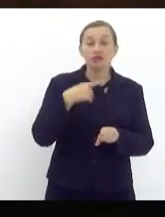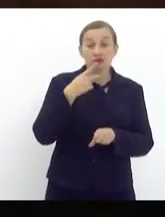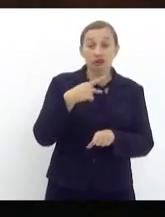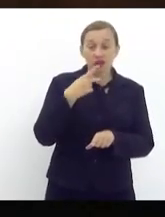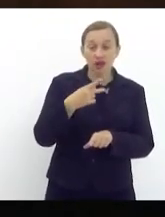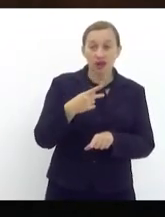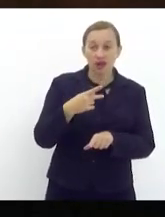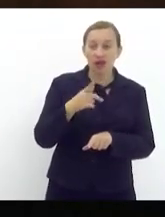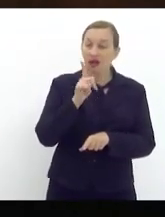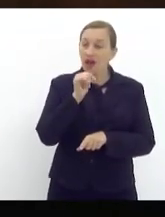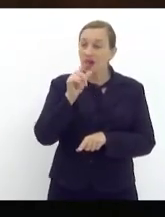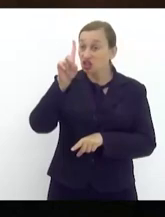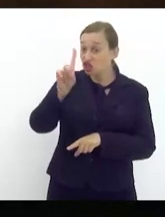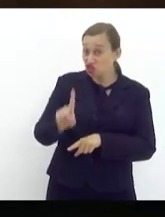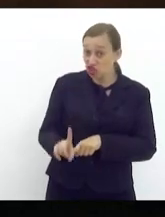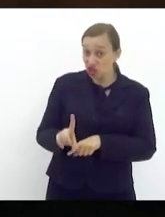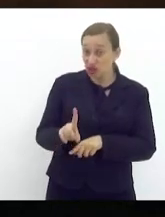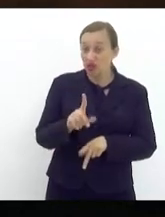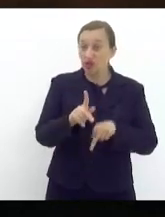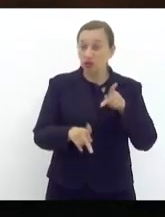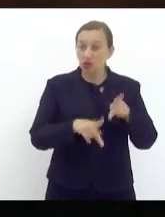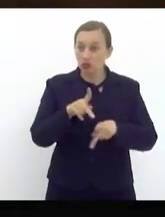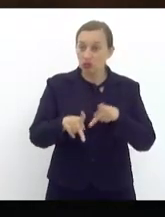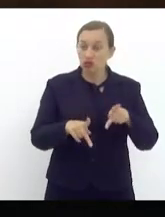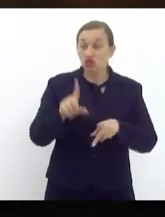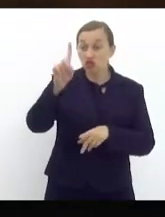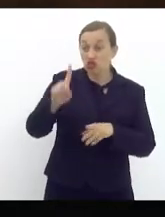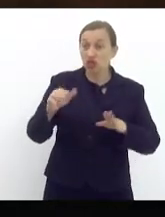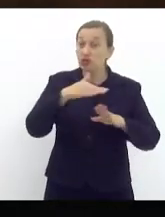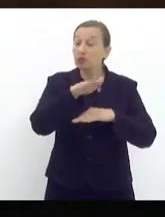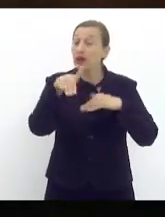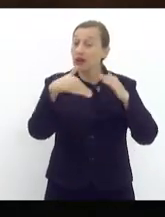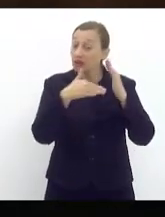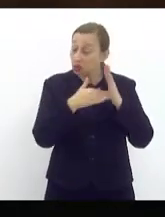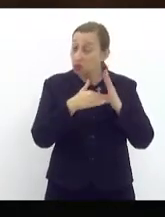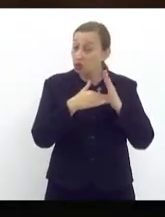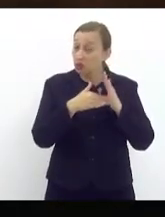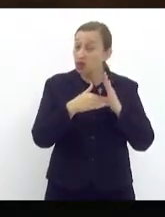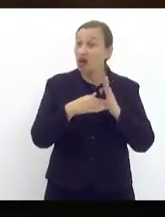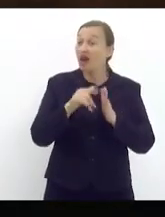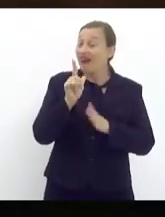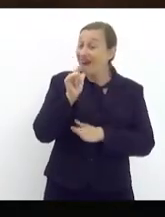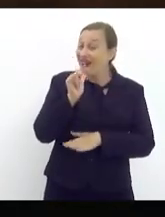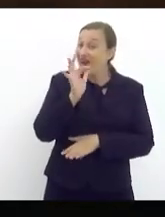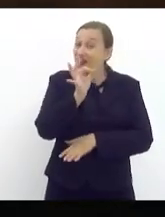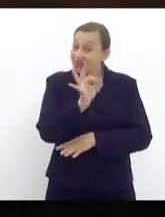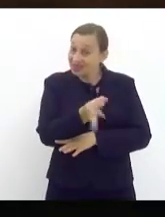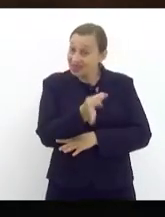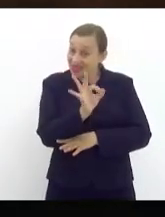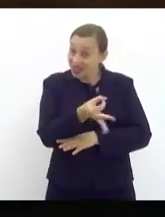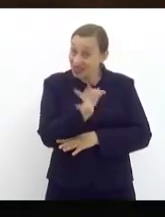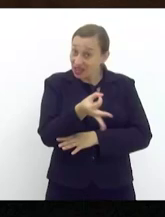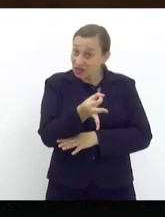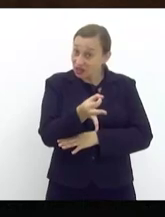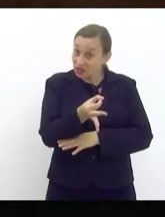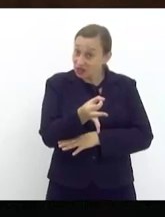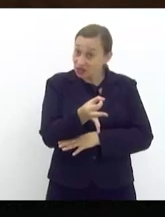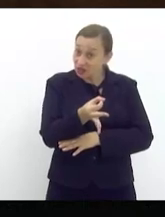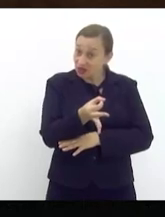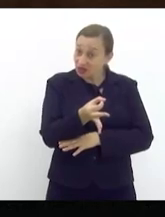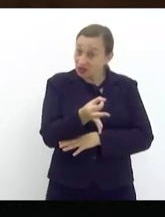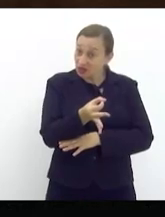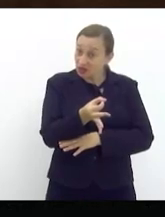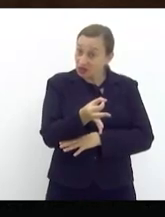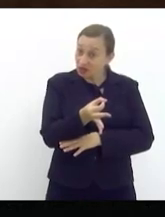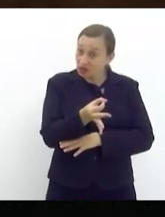direito do povo, como um direito para todos, e que a água, de fato, se torne